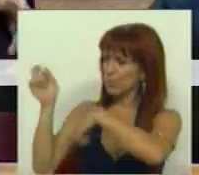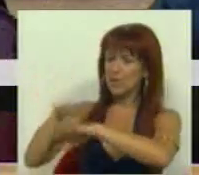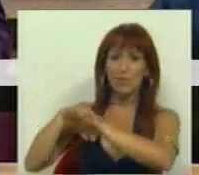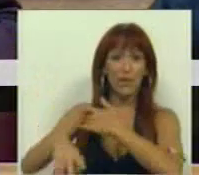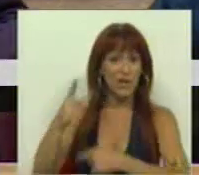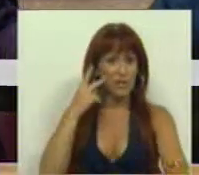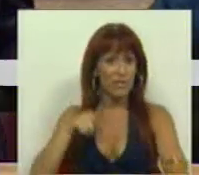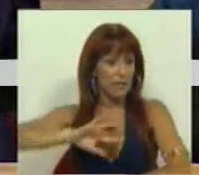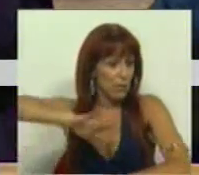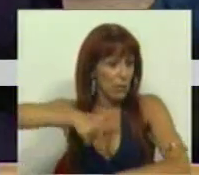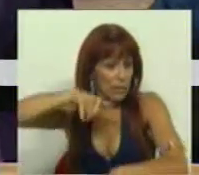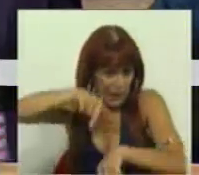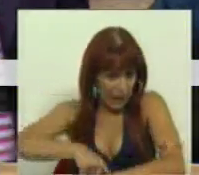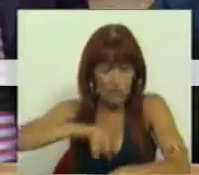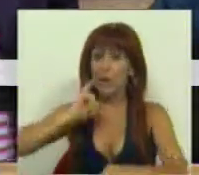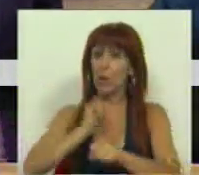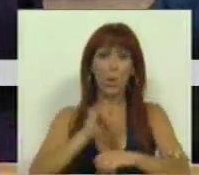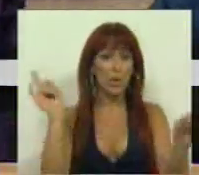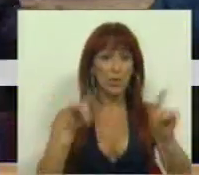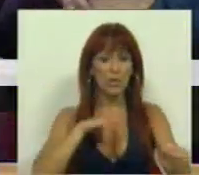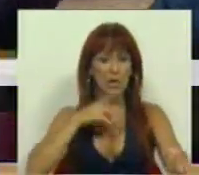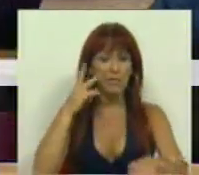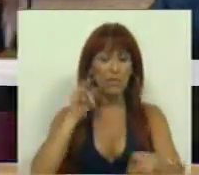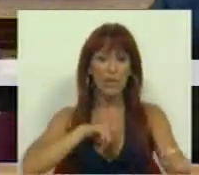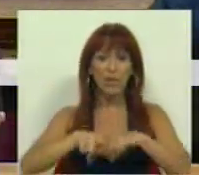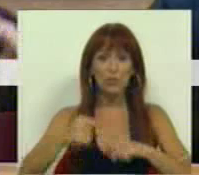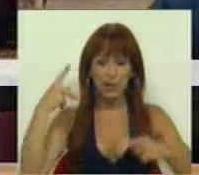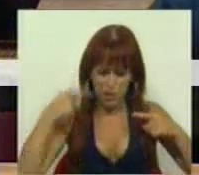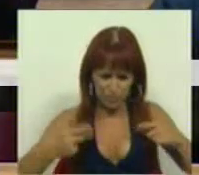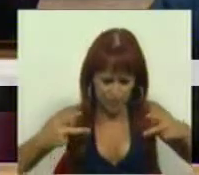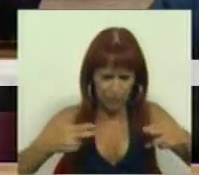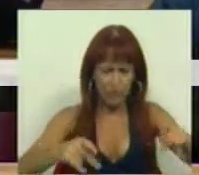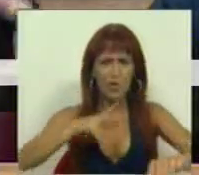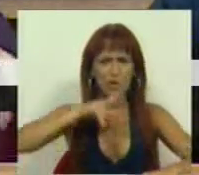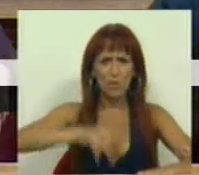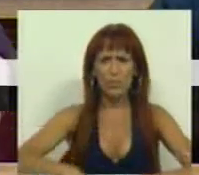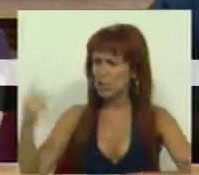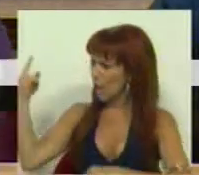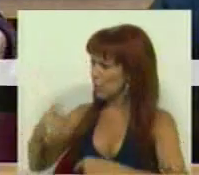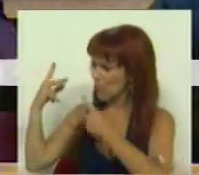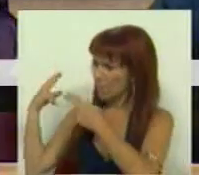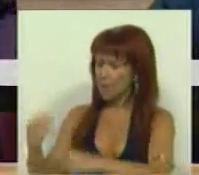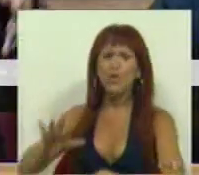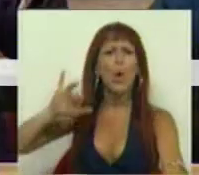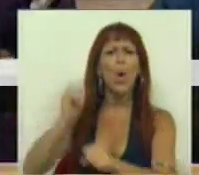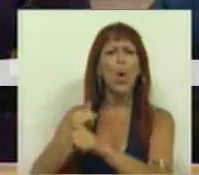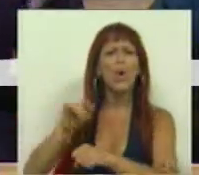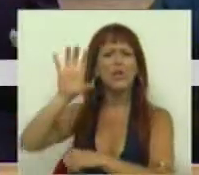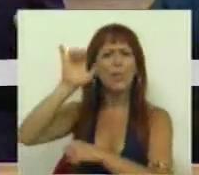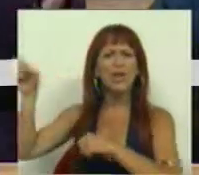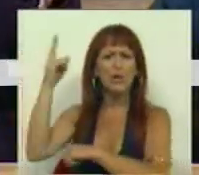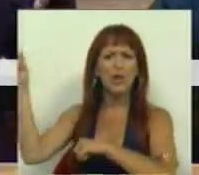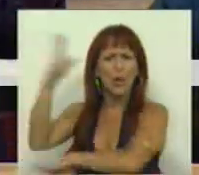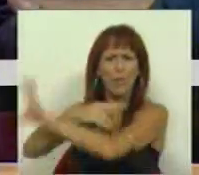vivem neste mundo e não noutro vivem com as políticas de austeridade em Portugal e vivem com austeridade que está a ser imposta a outros países da União